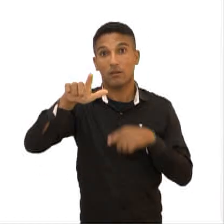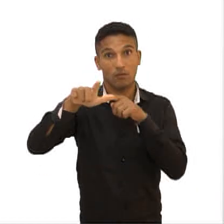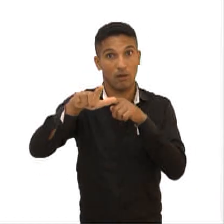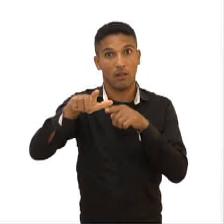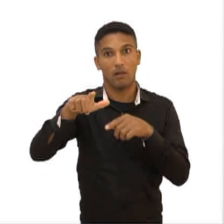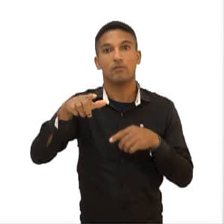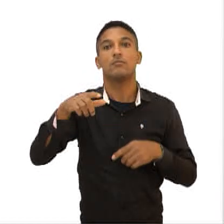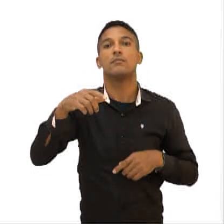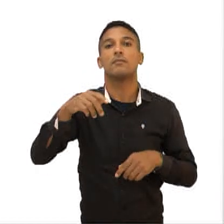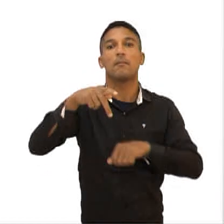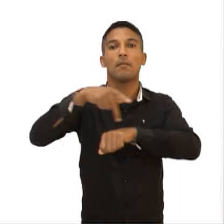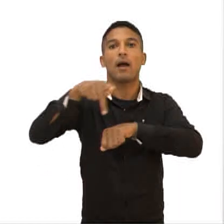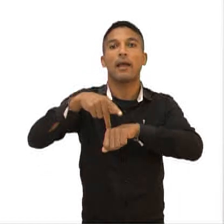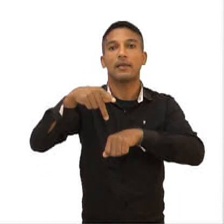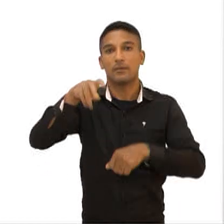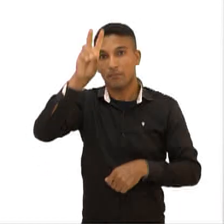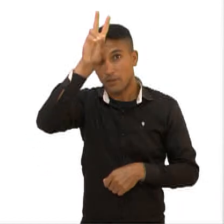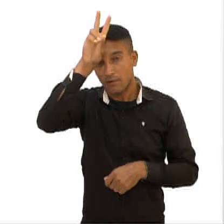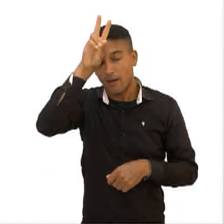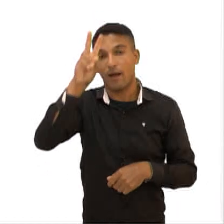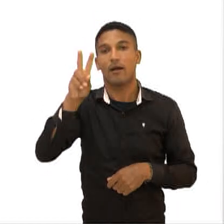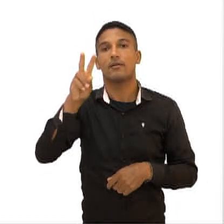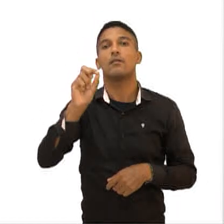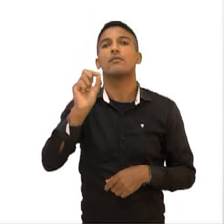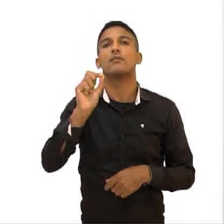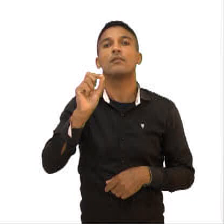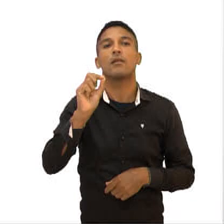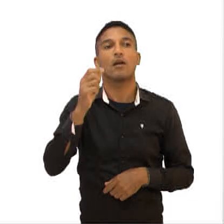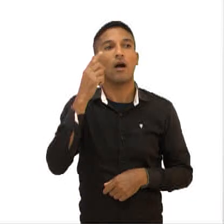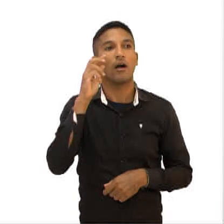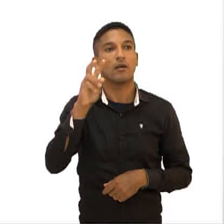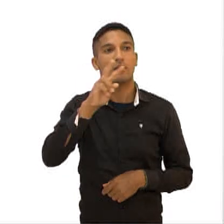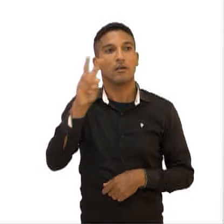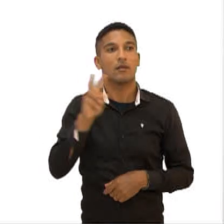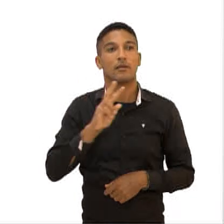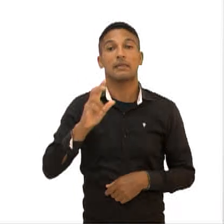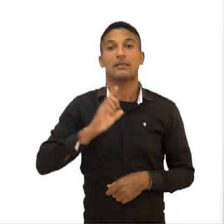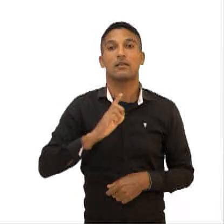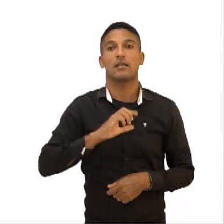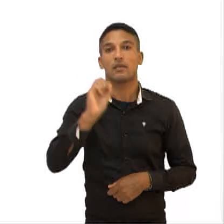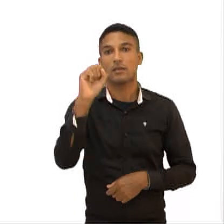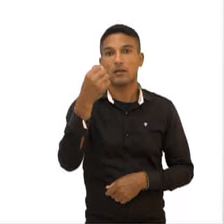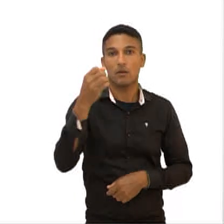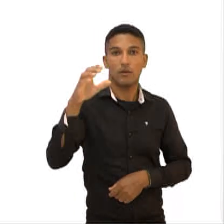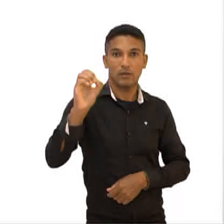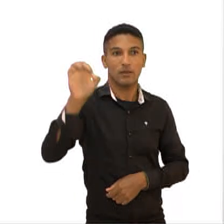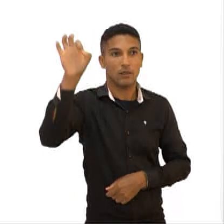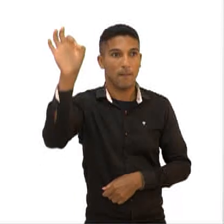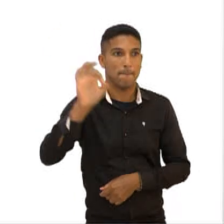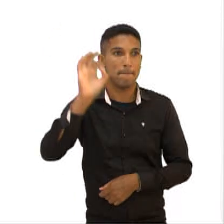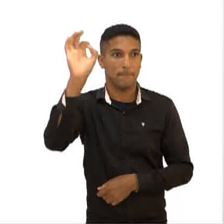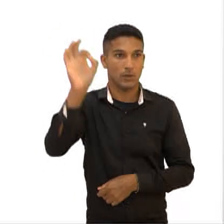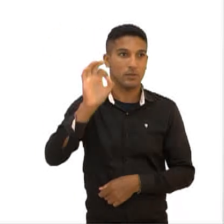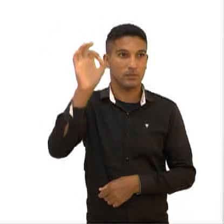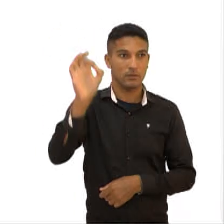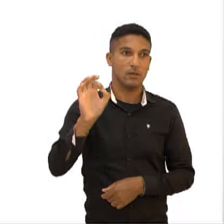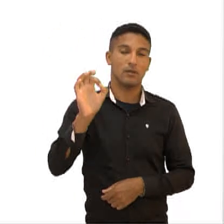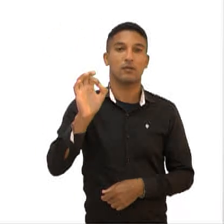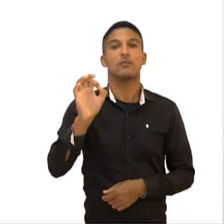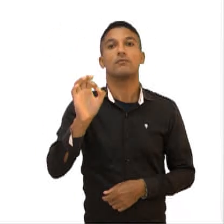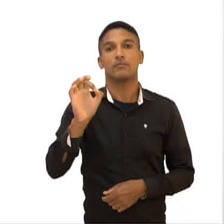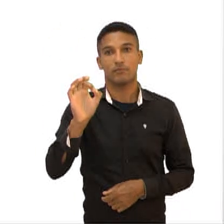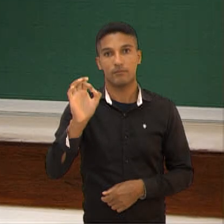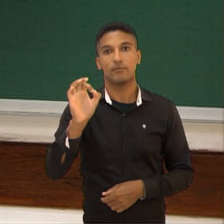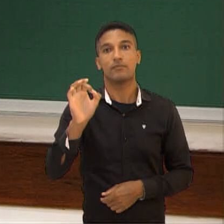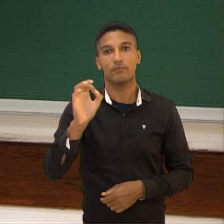números, né? O espanhol é hablado por 80,3% das pessoas. Então, 80%